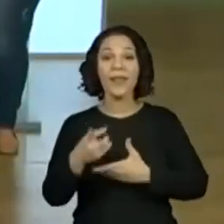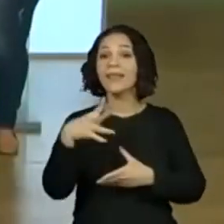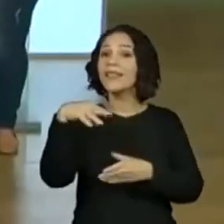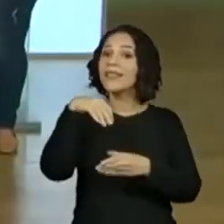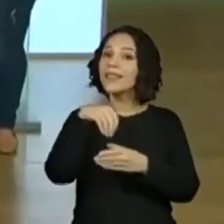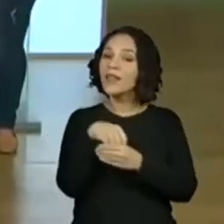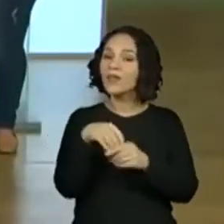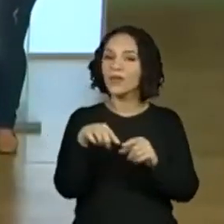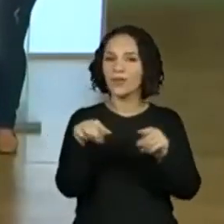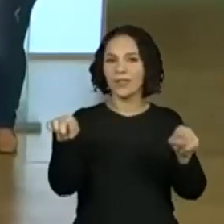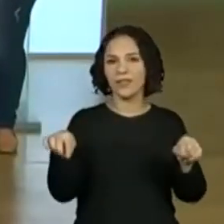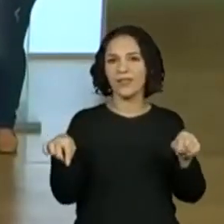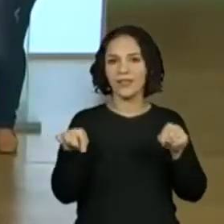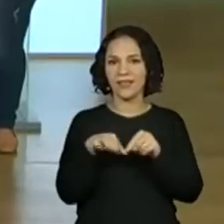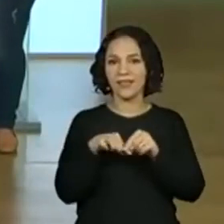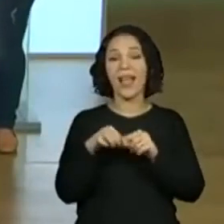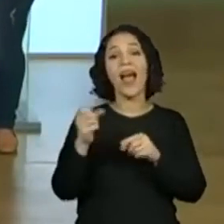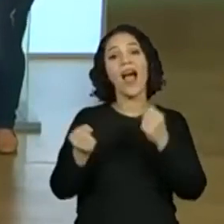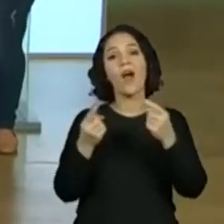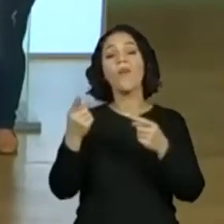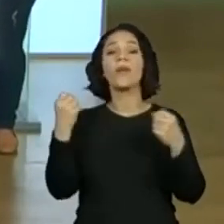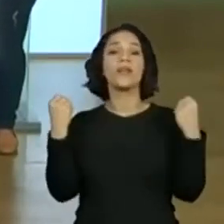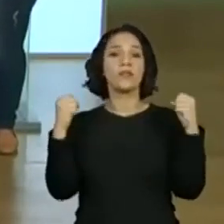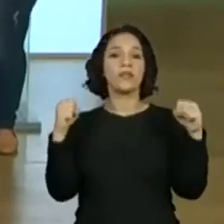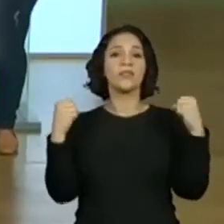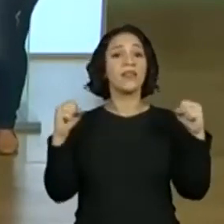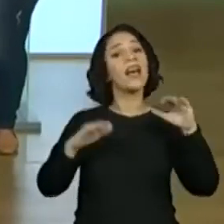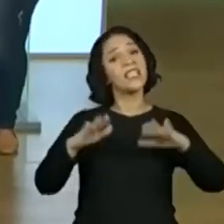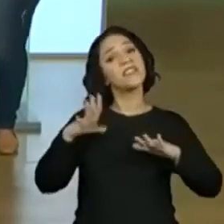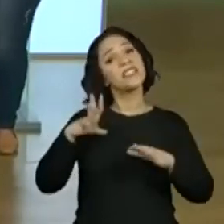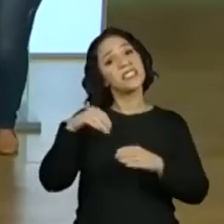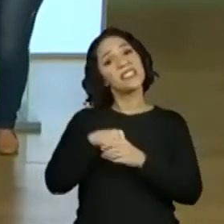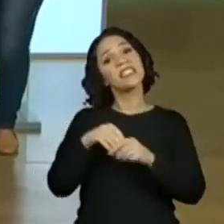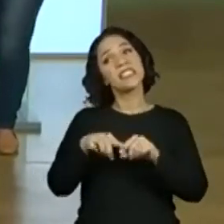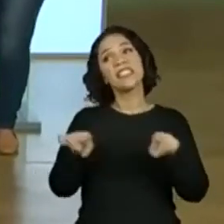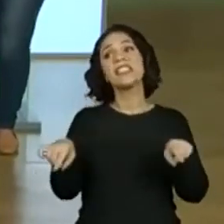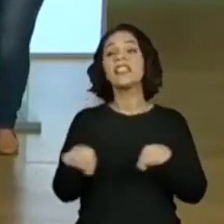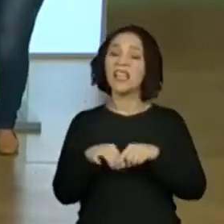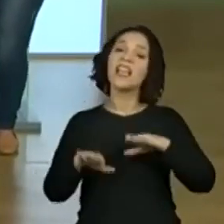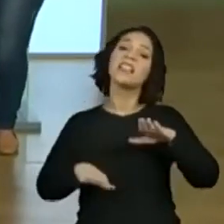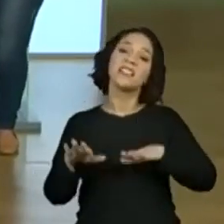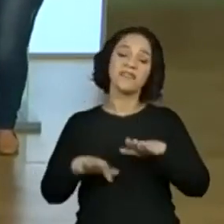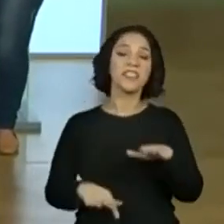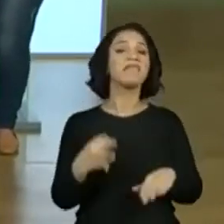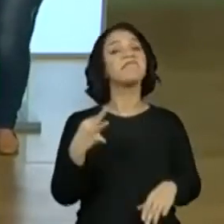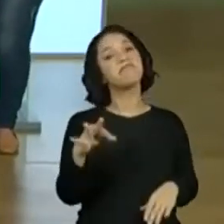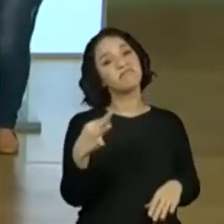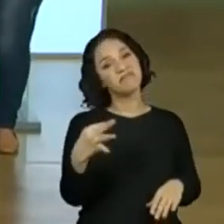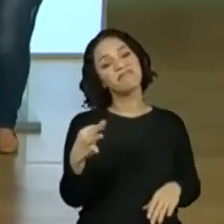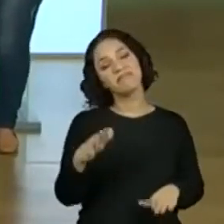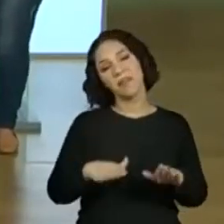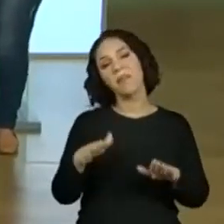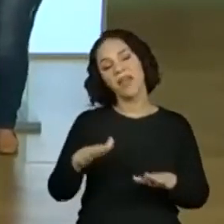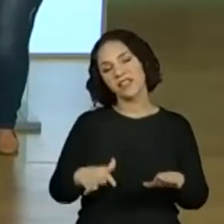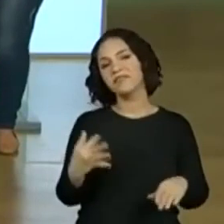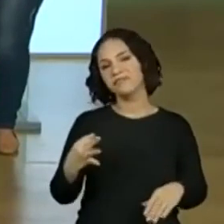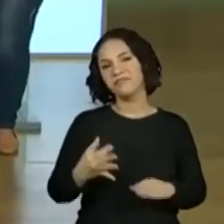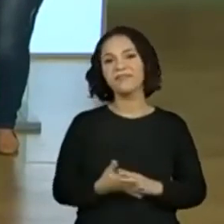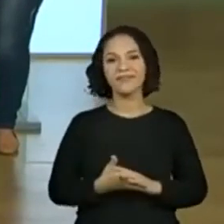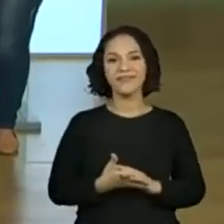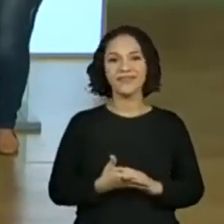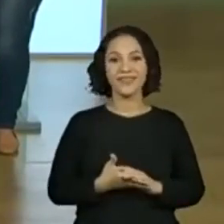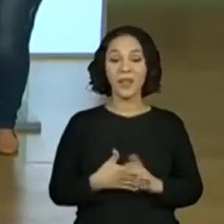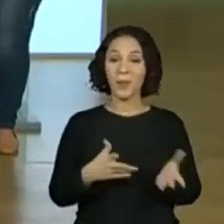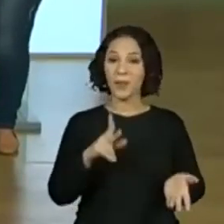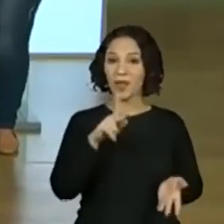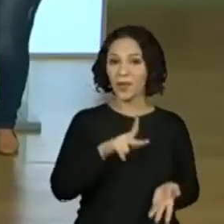sala. Porque dentro teve gente sala. Que colocou educação física. Apesar que em alguns momentos a educação física também depende acontece. Da atividade né? proposta. Depende da atividade proposta. Professora